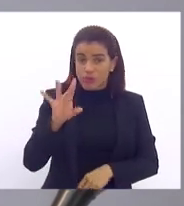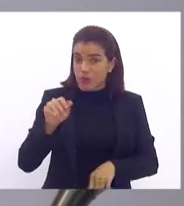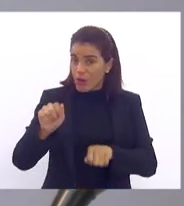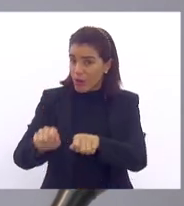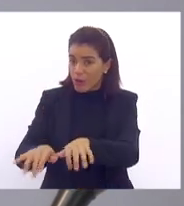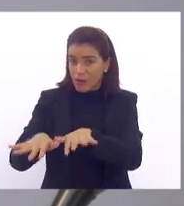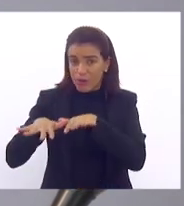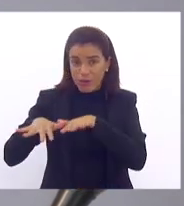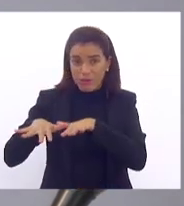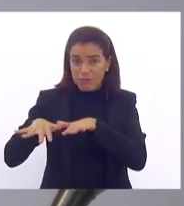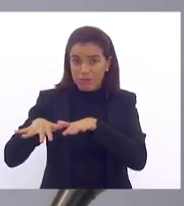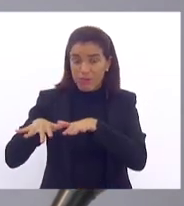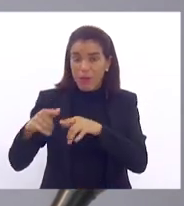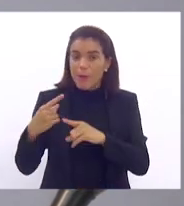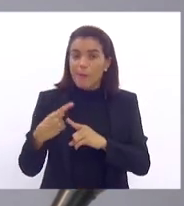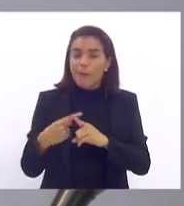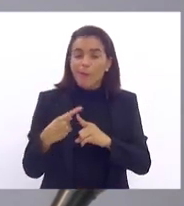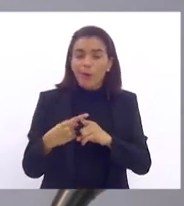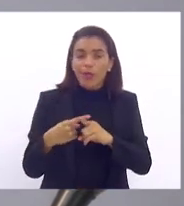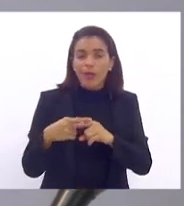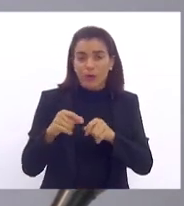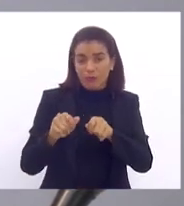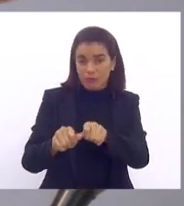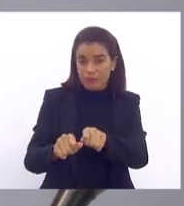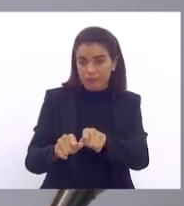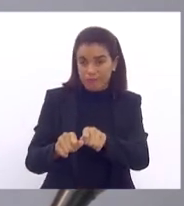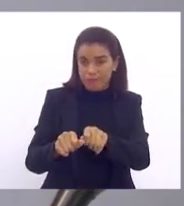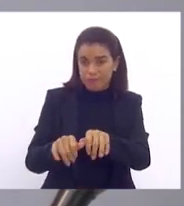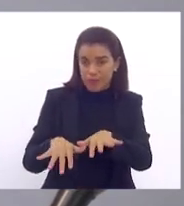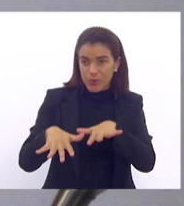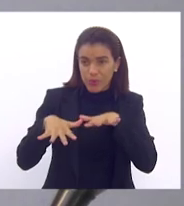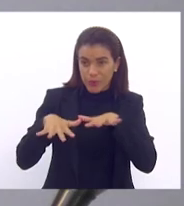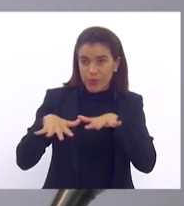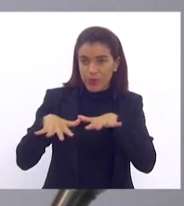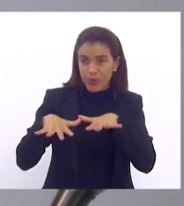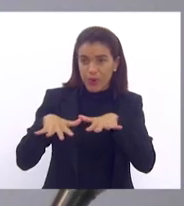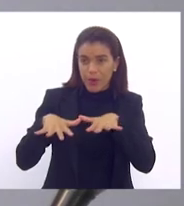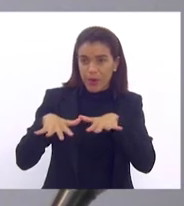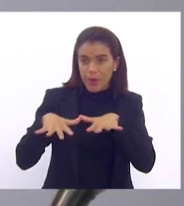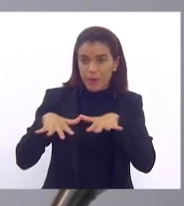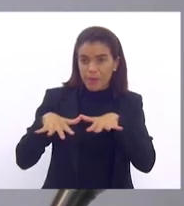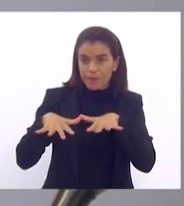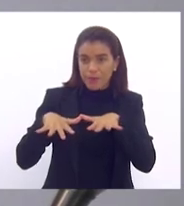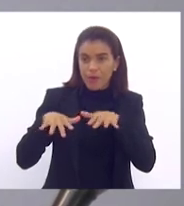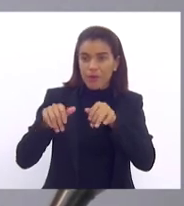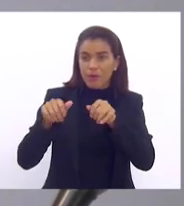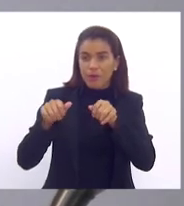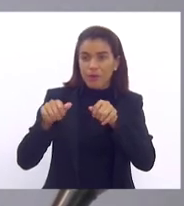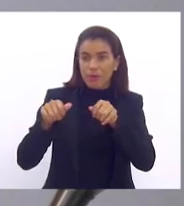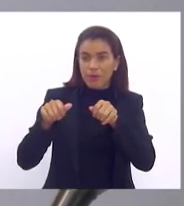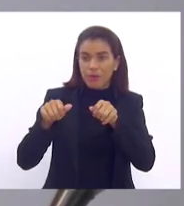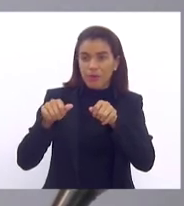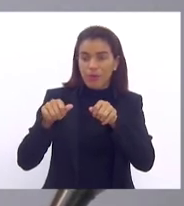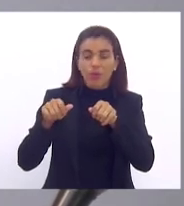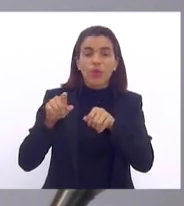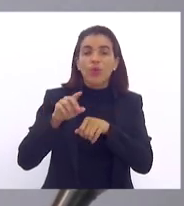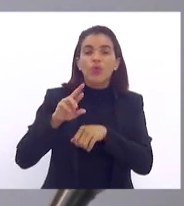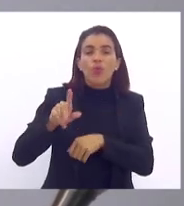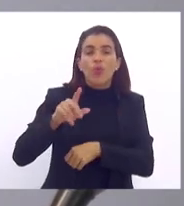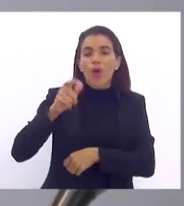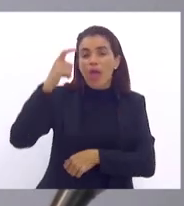Parlamento porque o decoro por isso eu fiz aquela questãozinha a decoro não é o